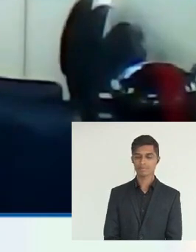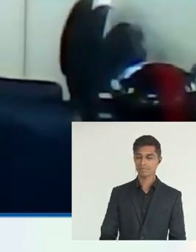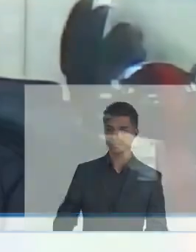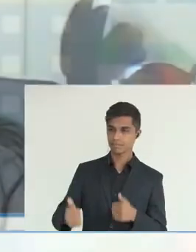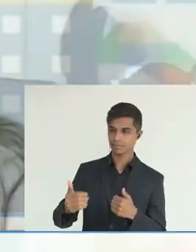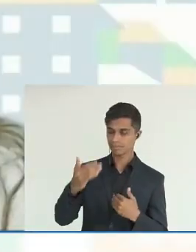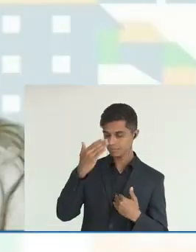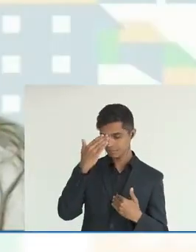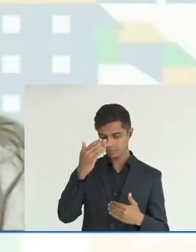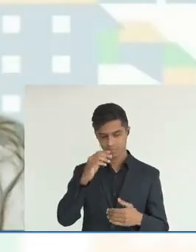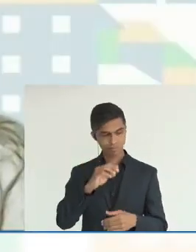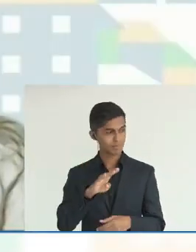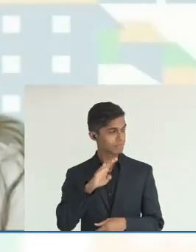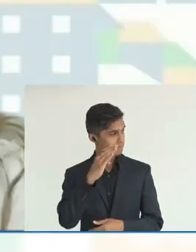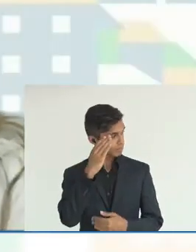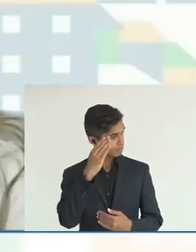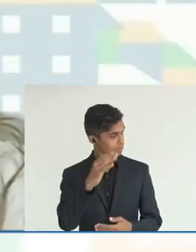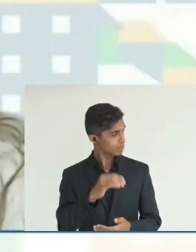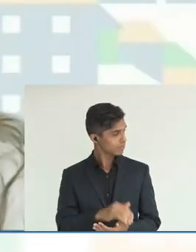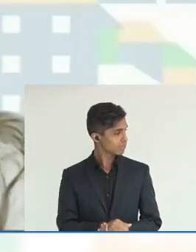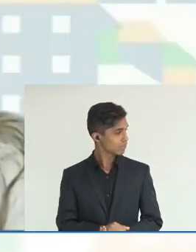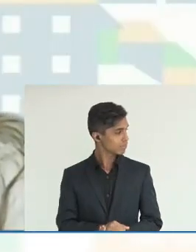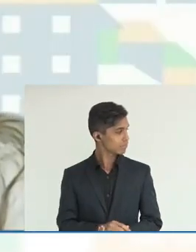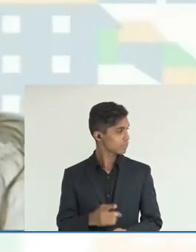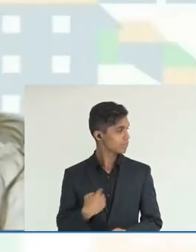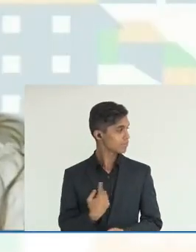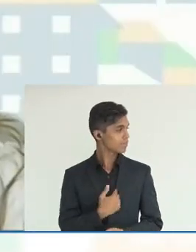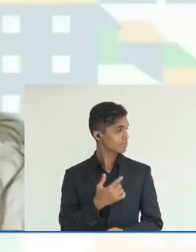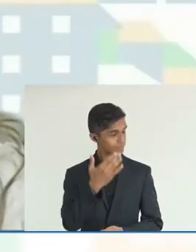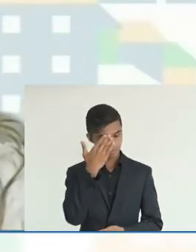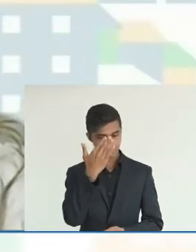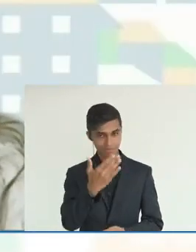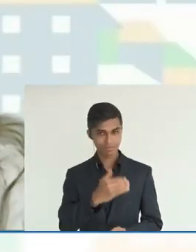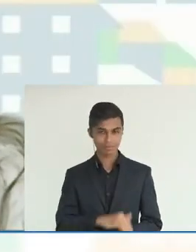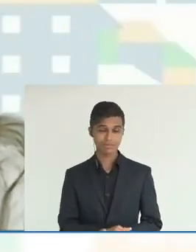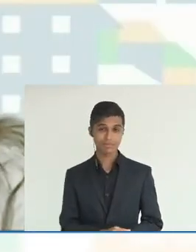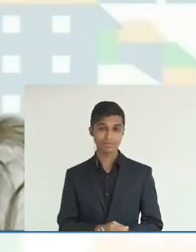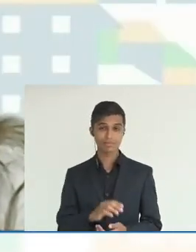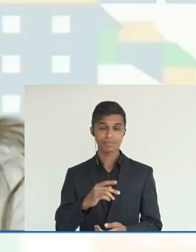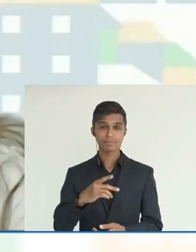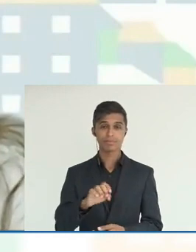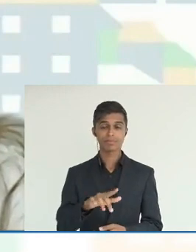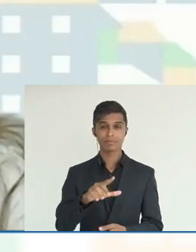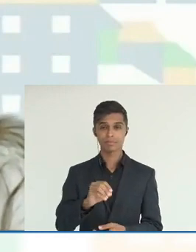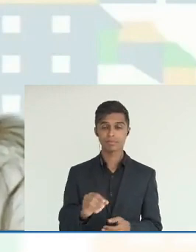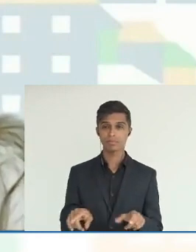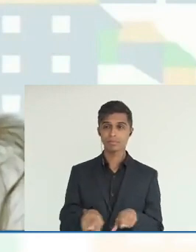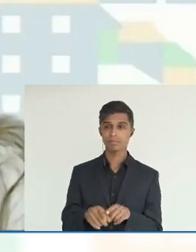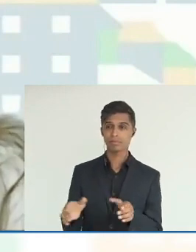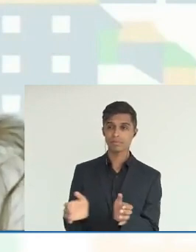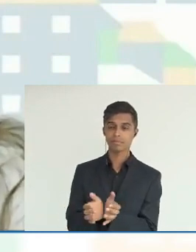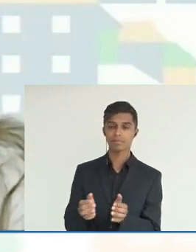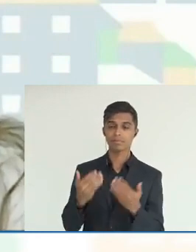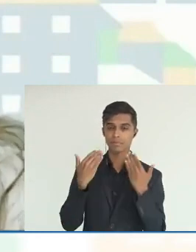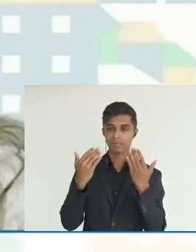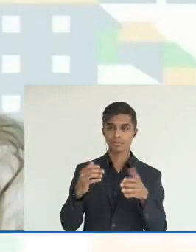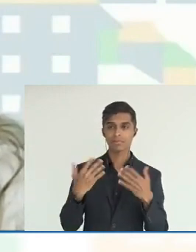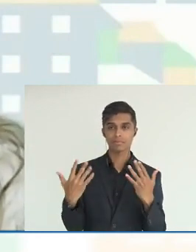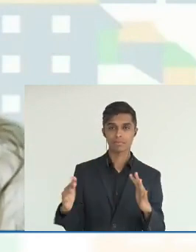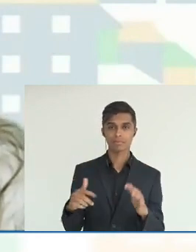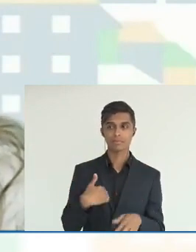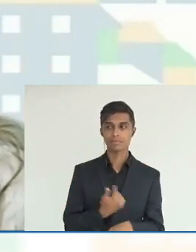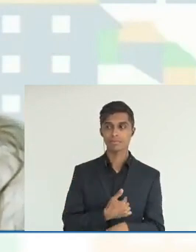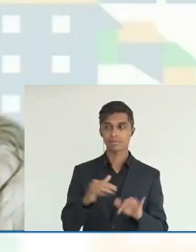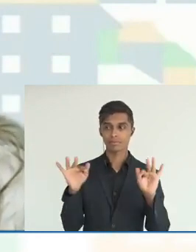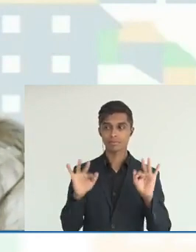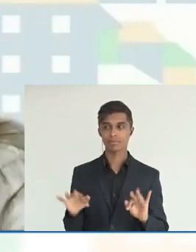Excelente, Obrigada, Paulo. Nós que agradecemos, Paulo e equipe, parabéns pela apresentação. Nós ficamos muito